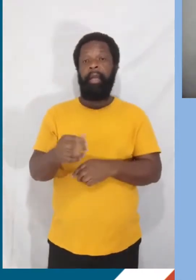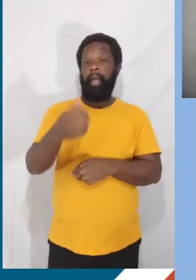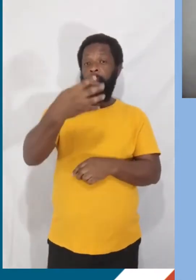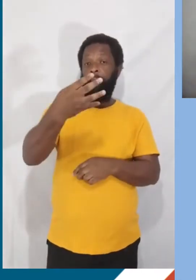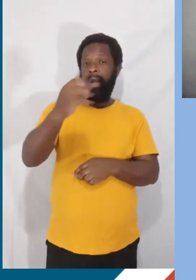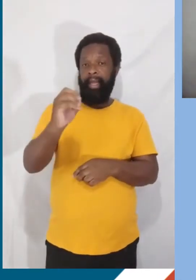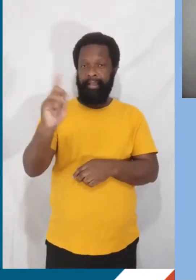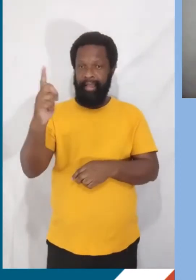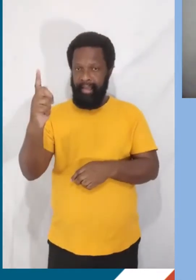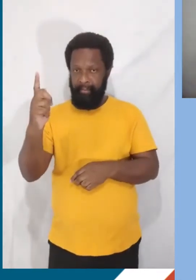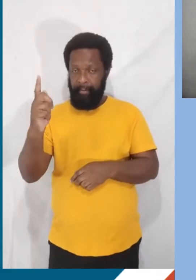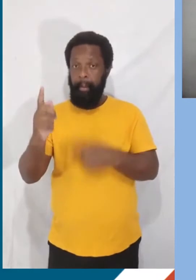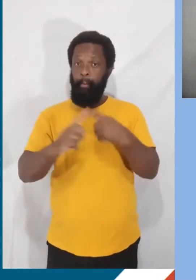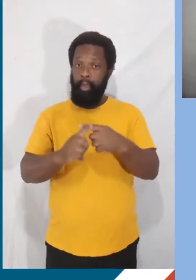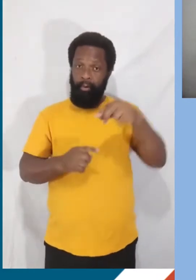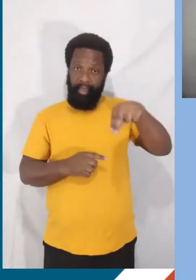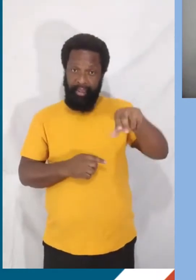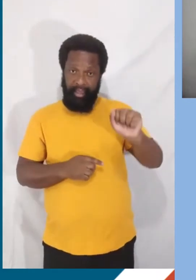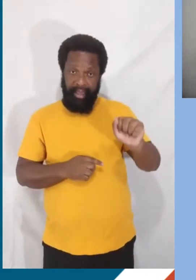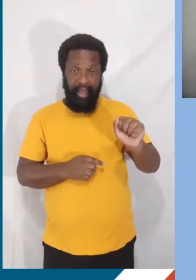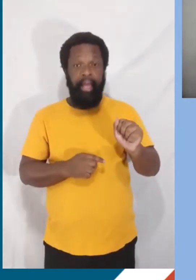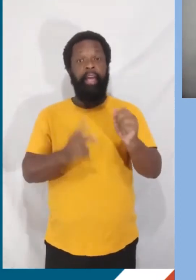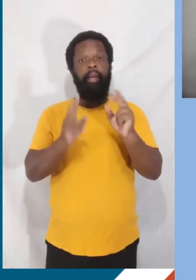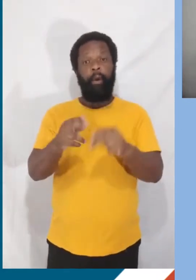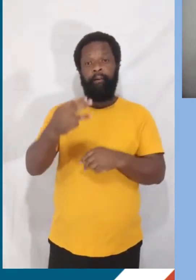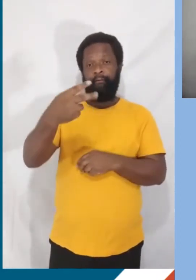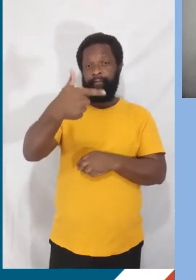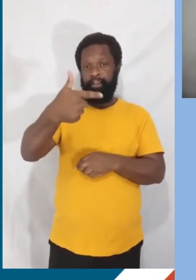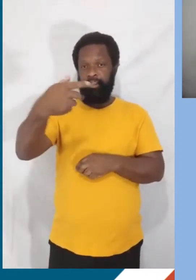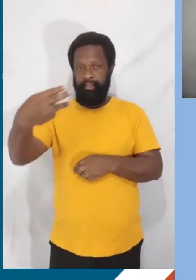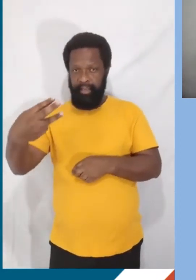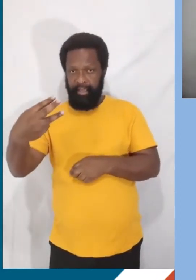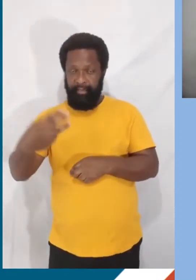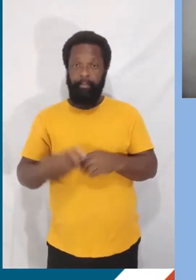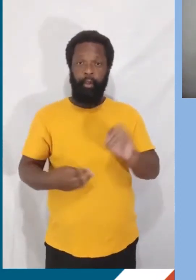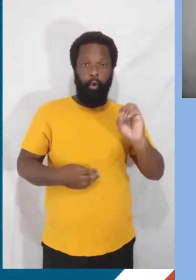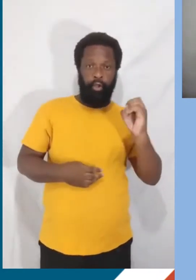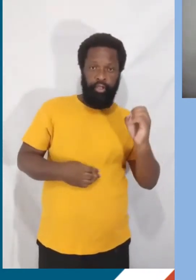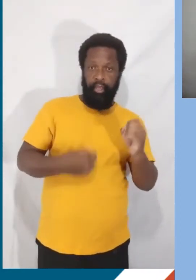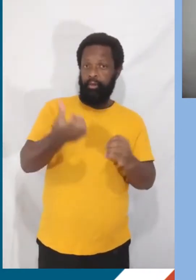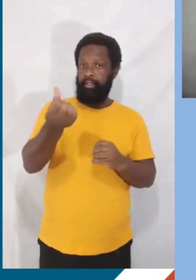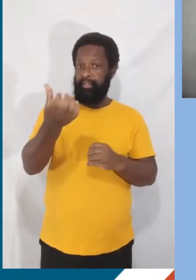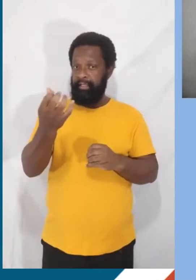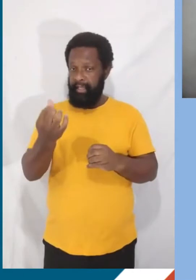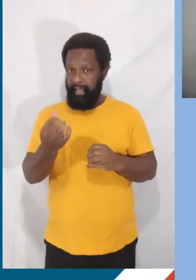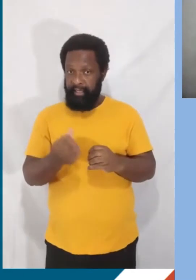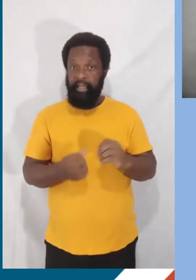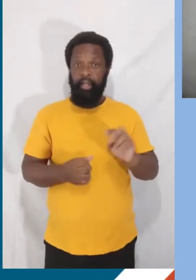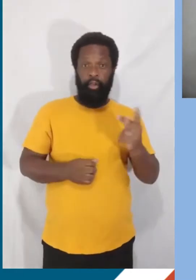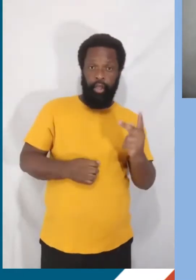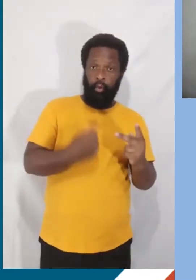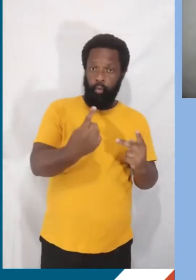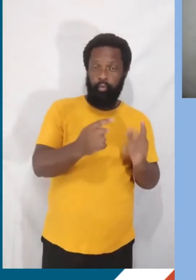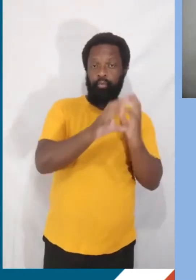gramas, que é a massa molar do NaOH. Porque o Na vale 23, o oxigênio vale 16, o hidrogênio vale mais 1. Somados, isso